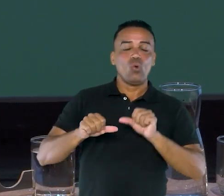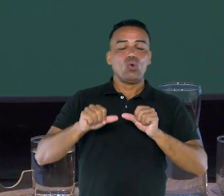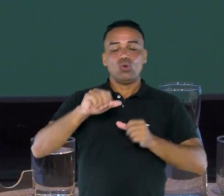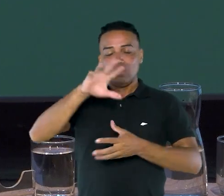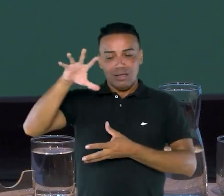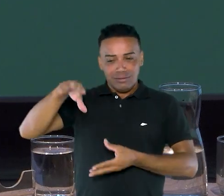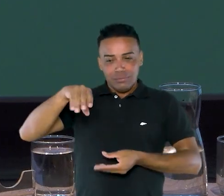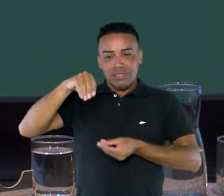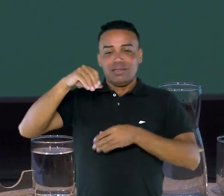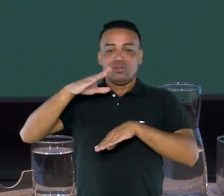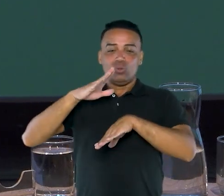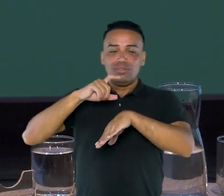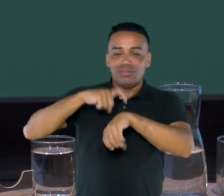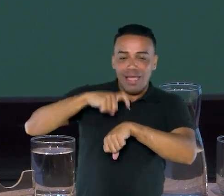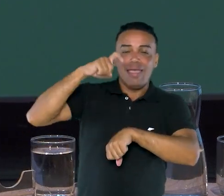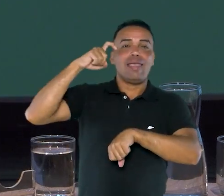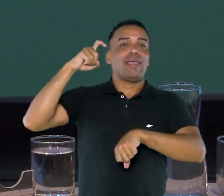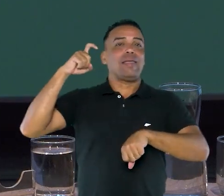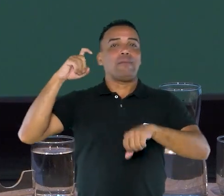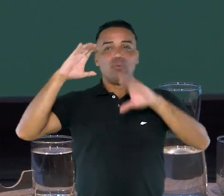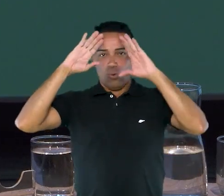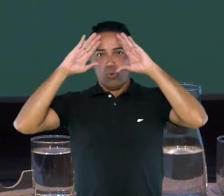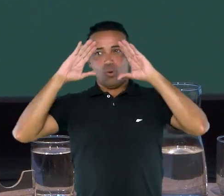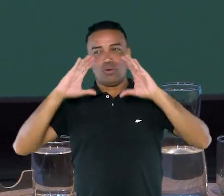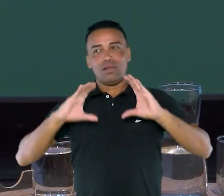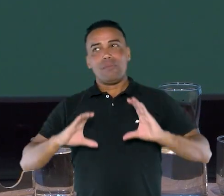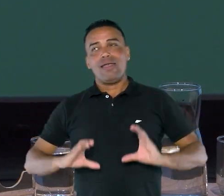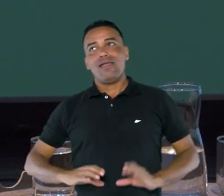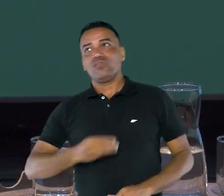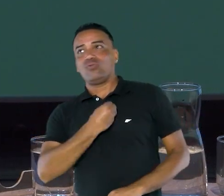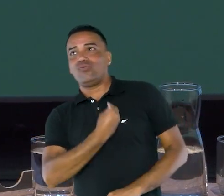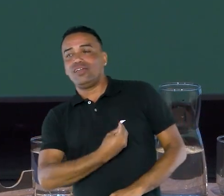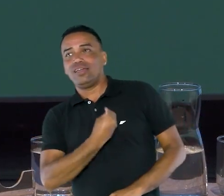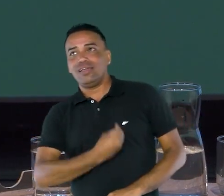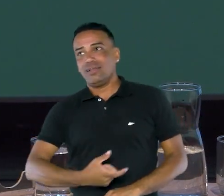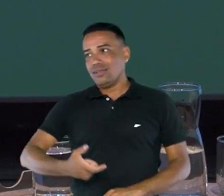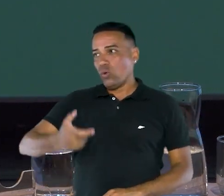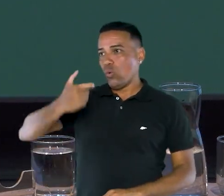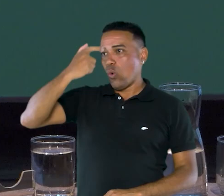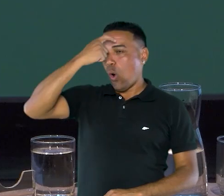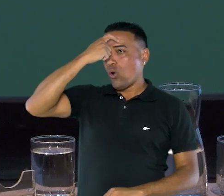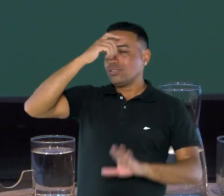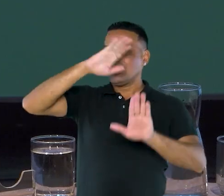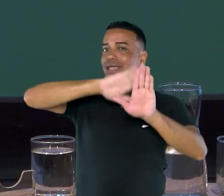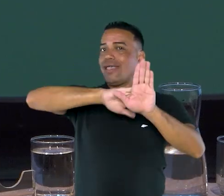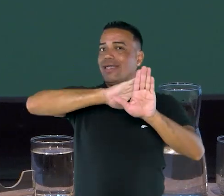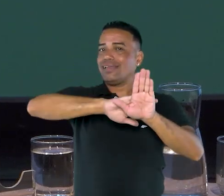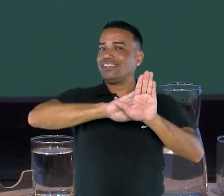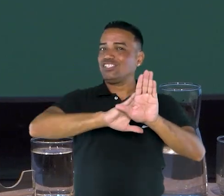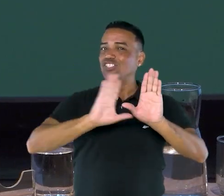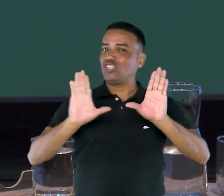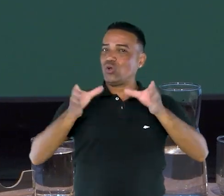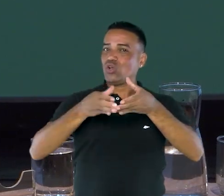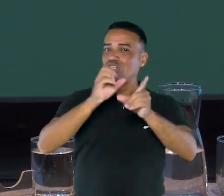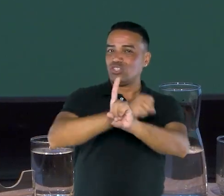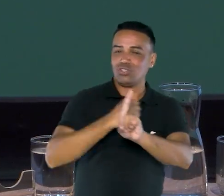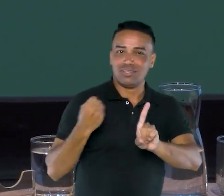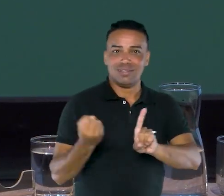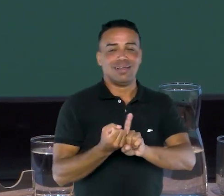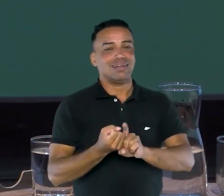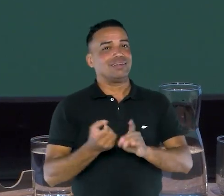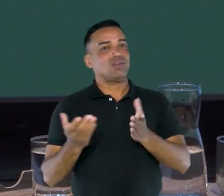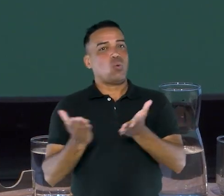o espírito do tempo, a forma de vida, o inconsciente coletivo, qualquer